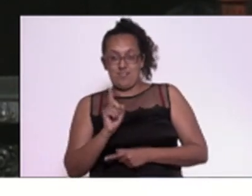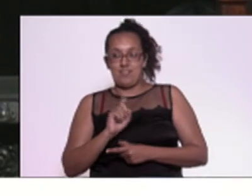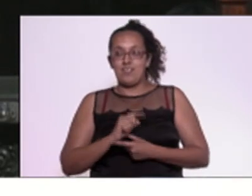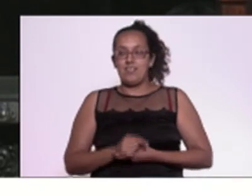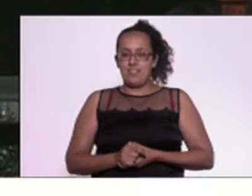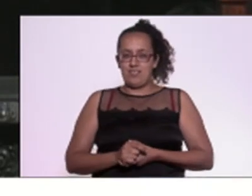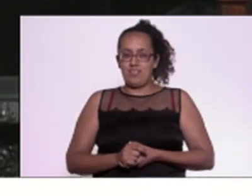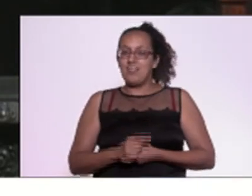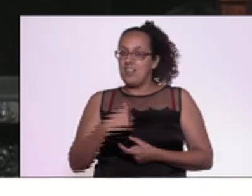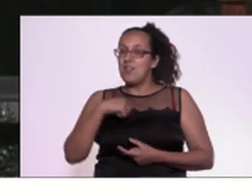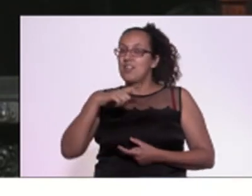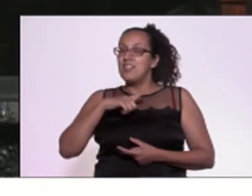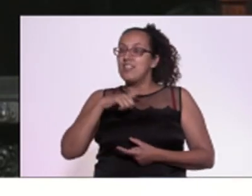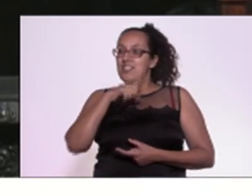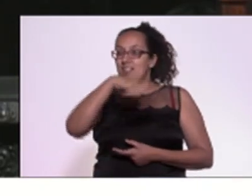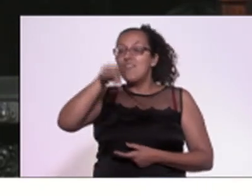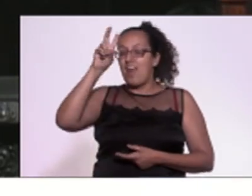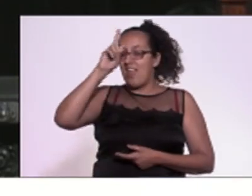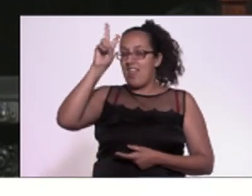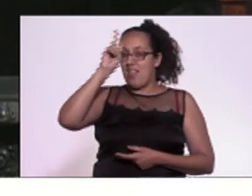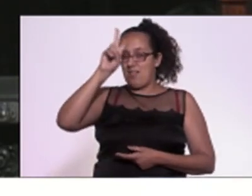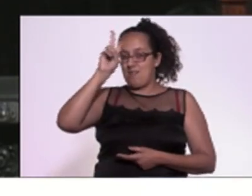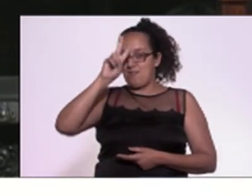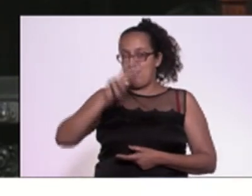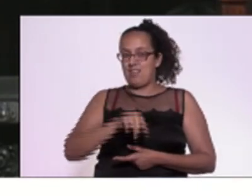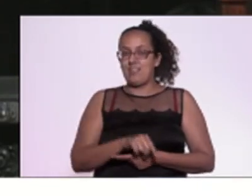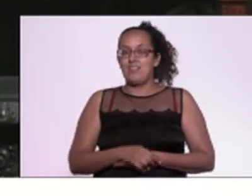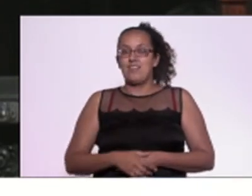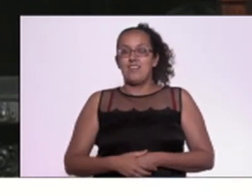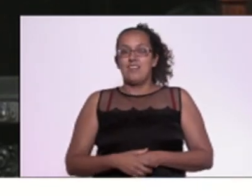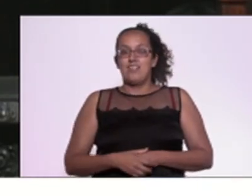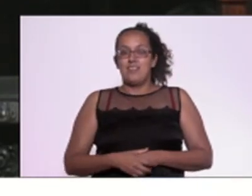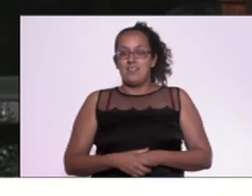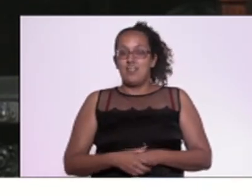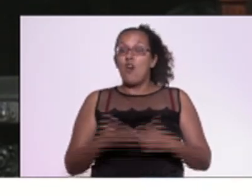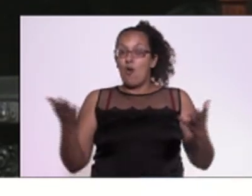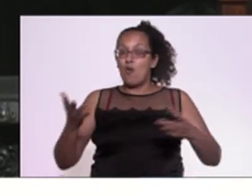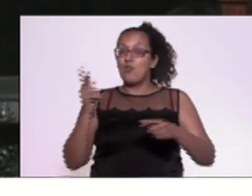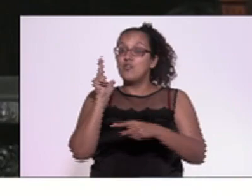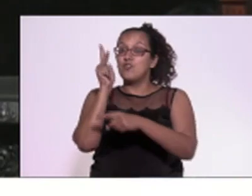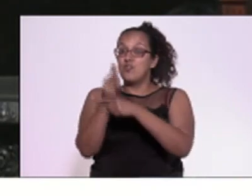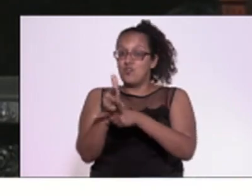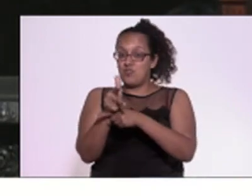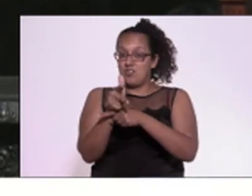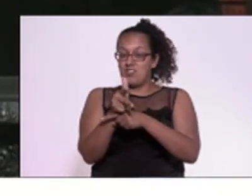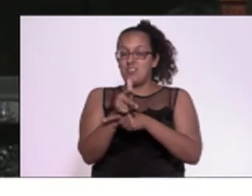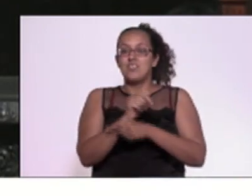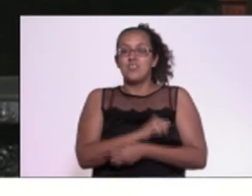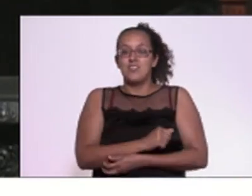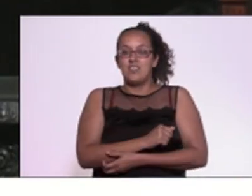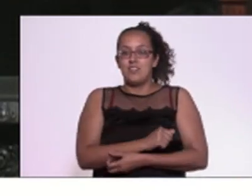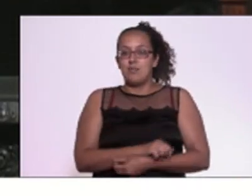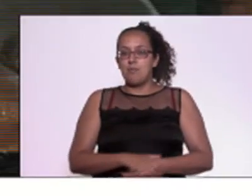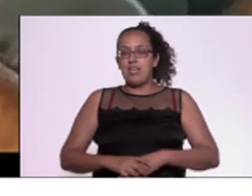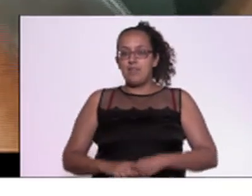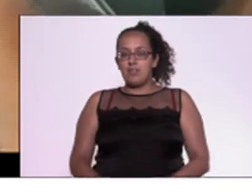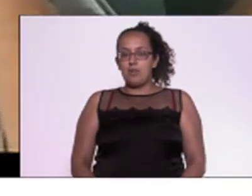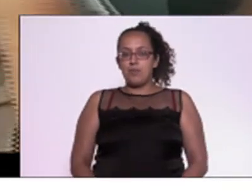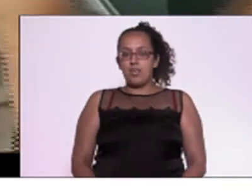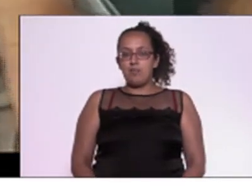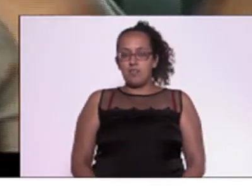anos na Telecomunicações Aeronáuticas, TASA, até que em 1995